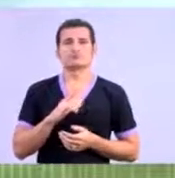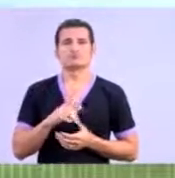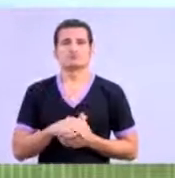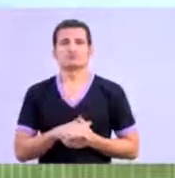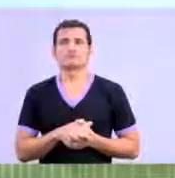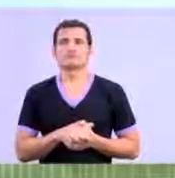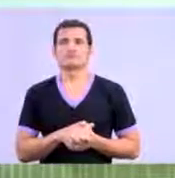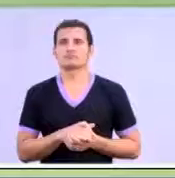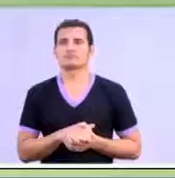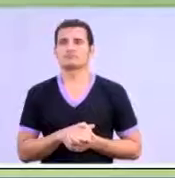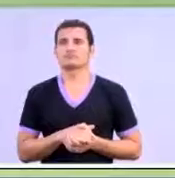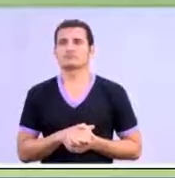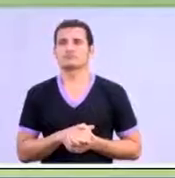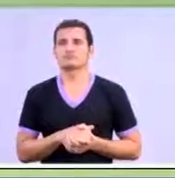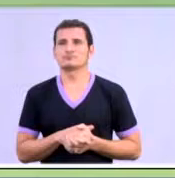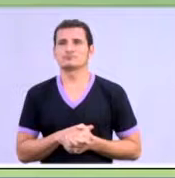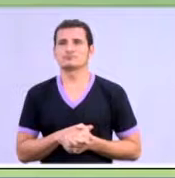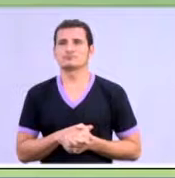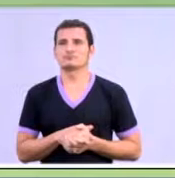do método.